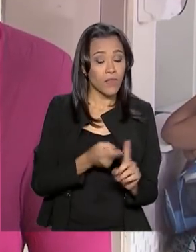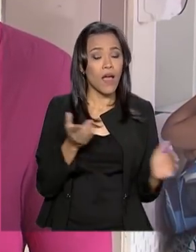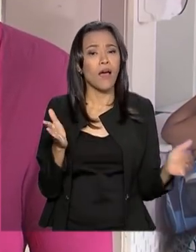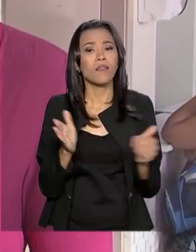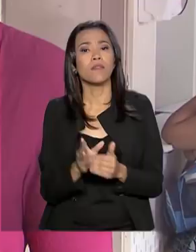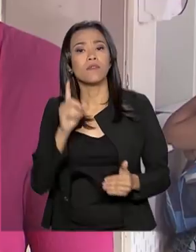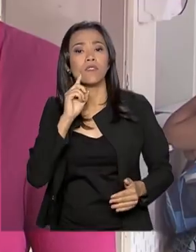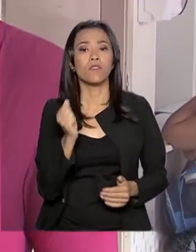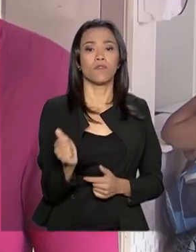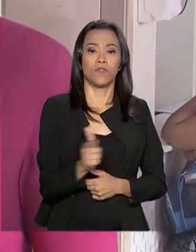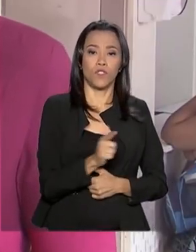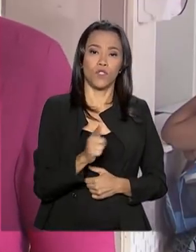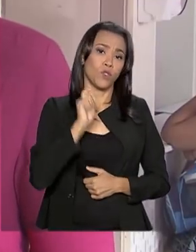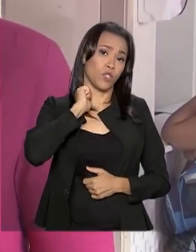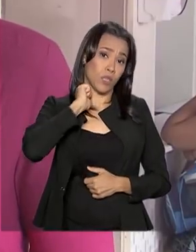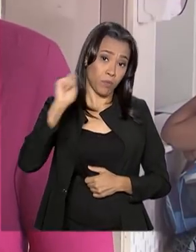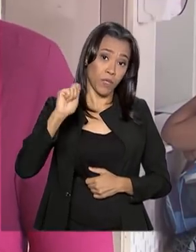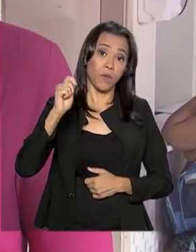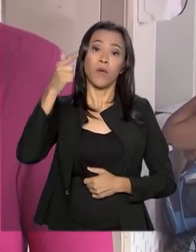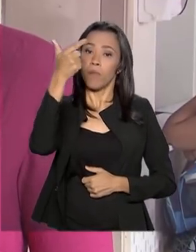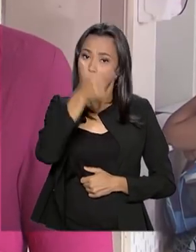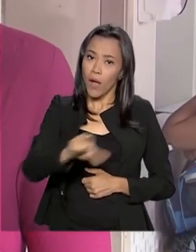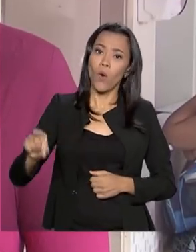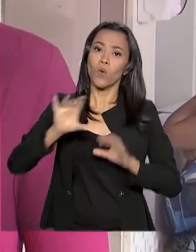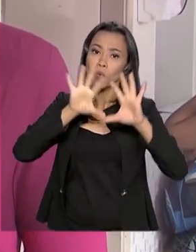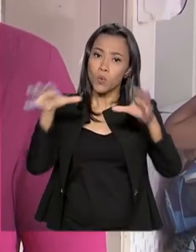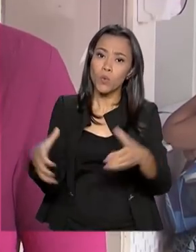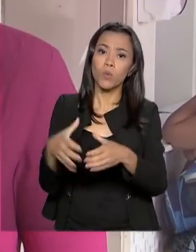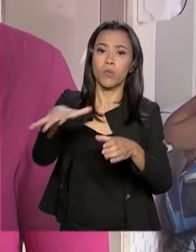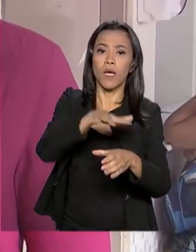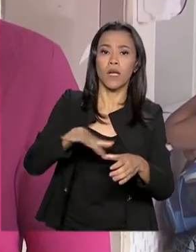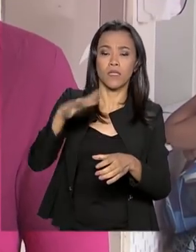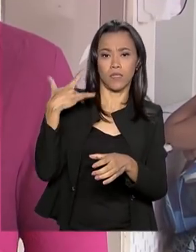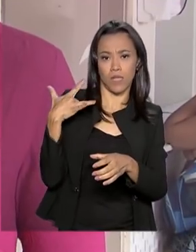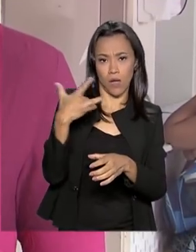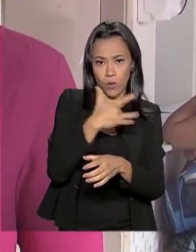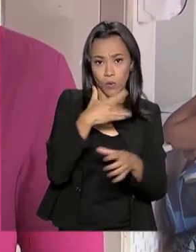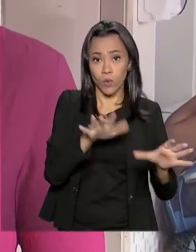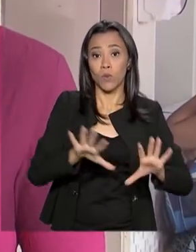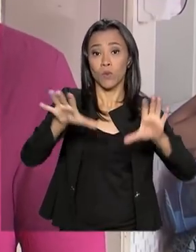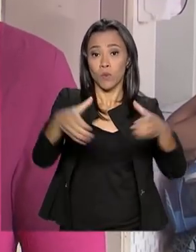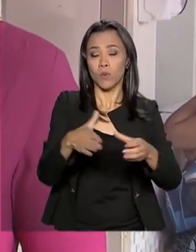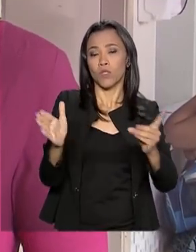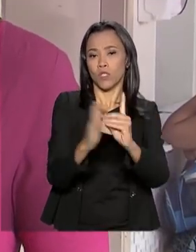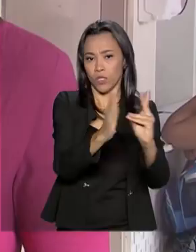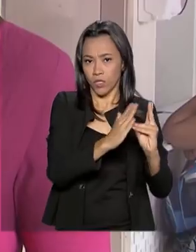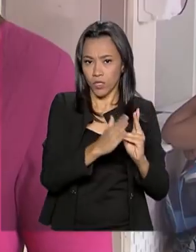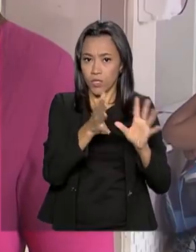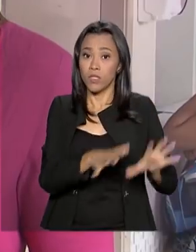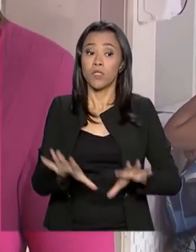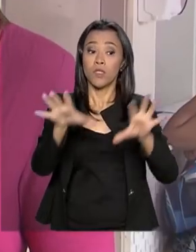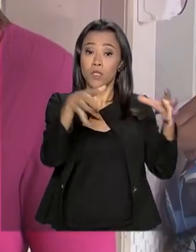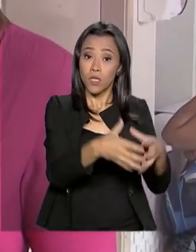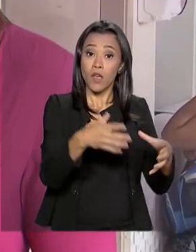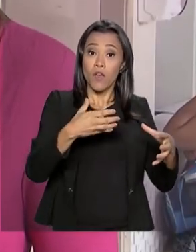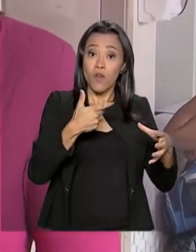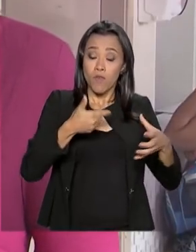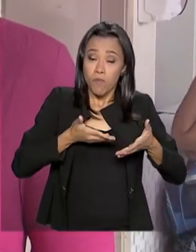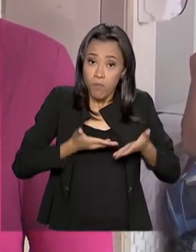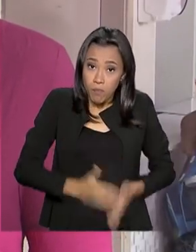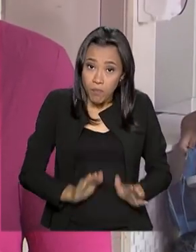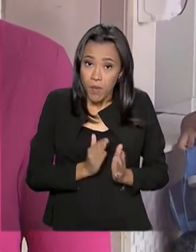de abril, a vacinação se estende aos trabalhadores da área de saúde, povos indígenas, mulheres que acabaram de ter